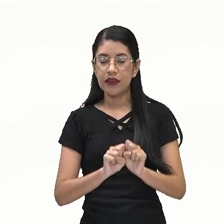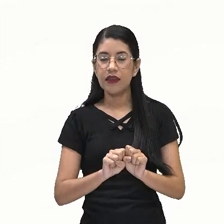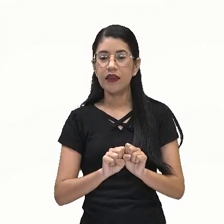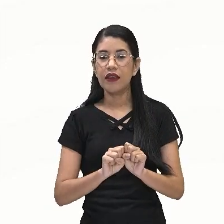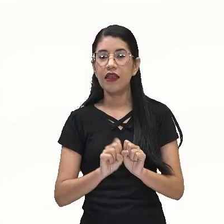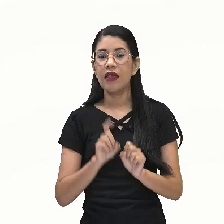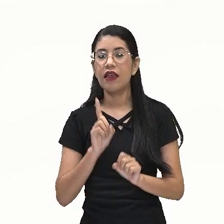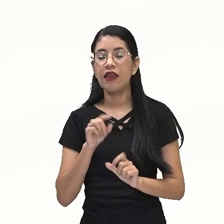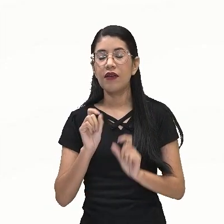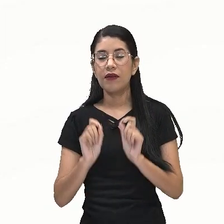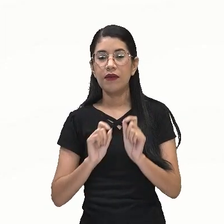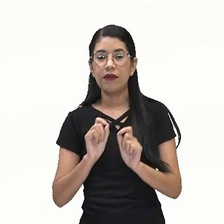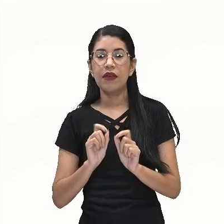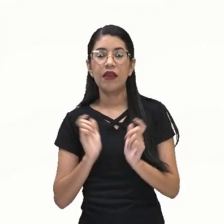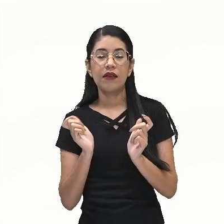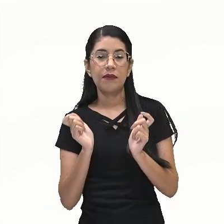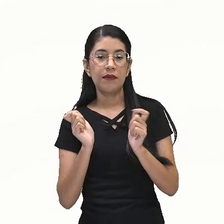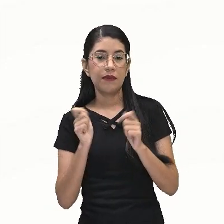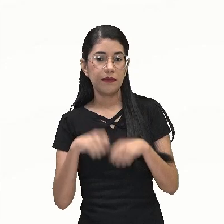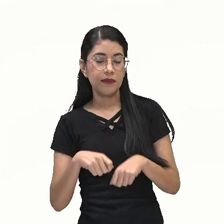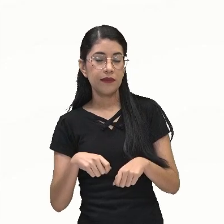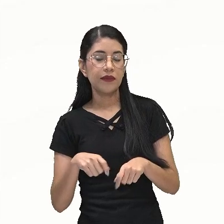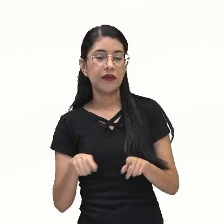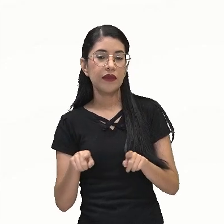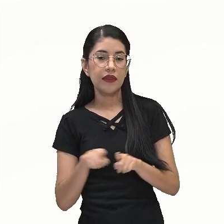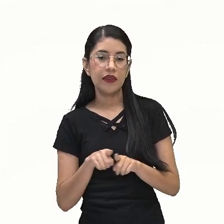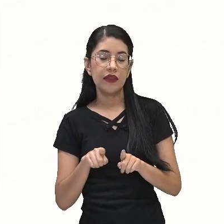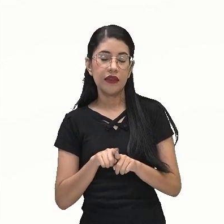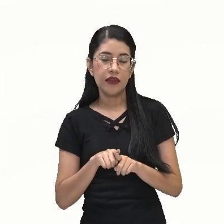um sistema possível e